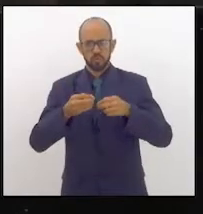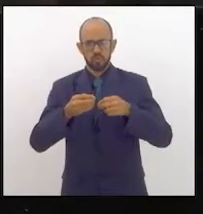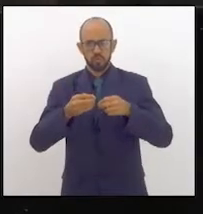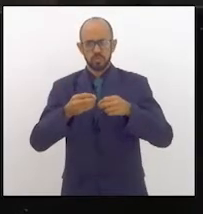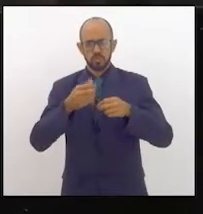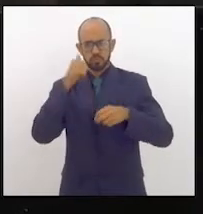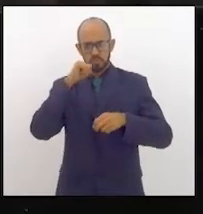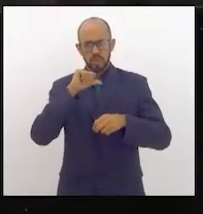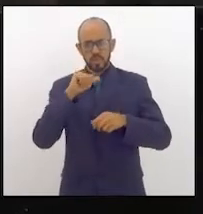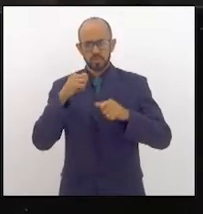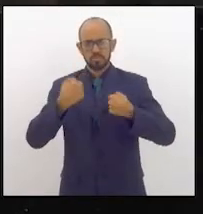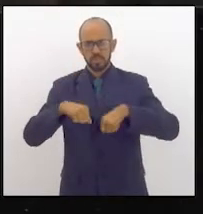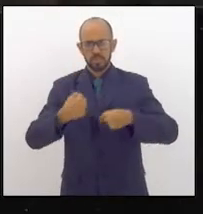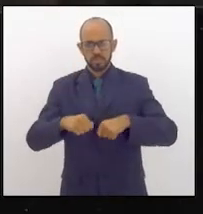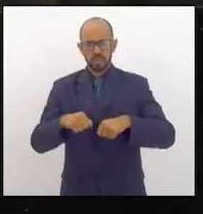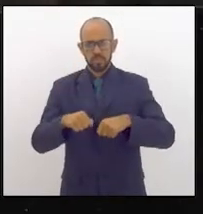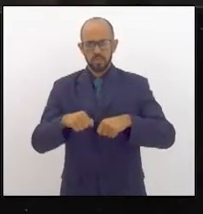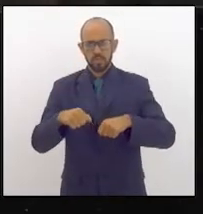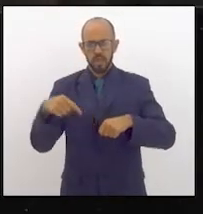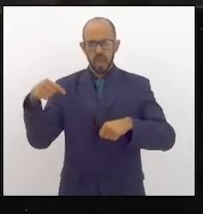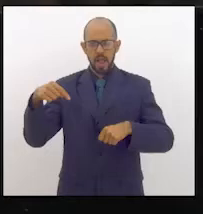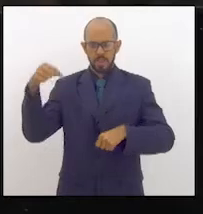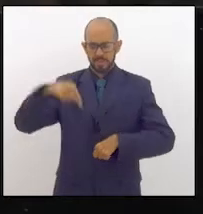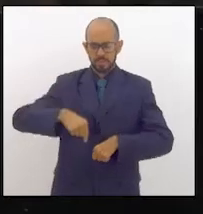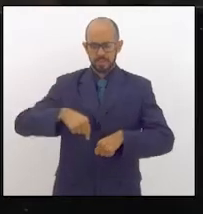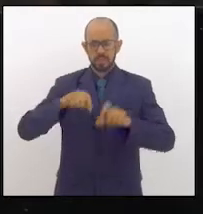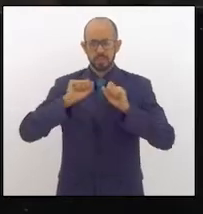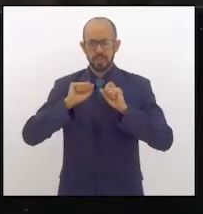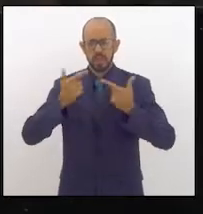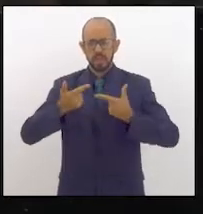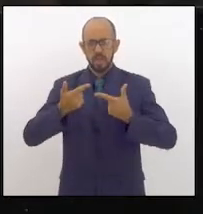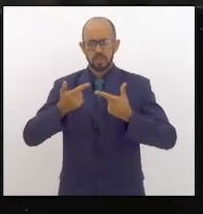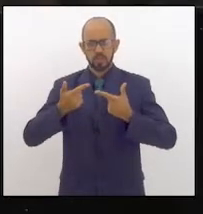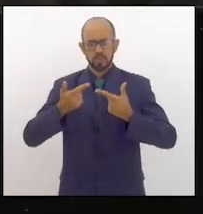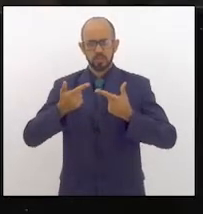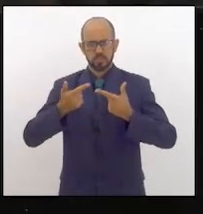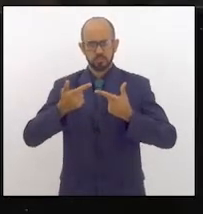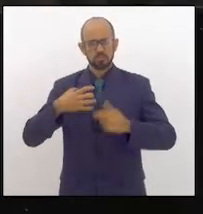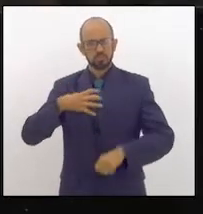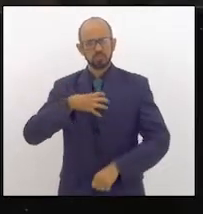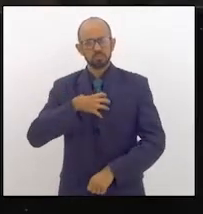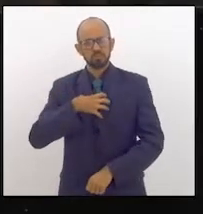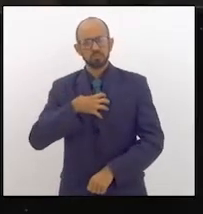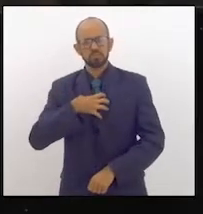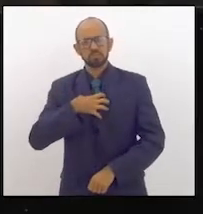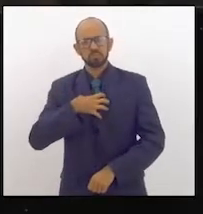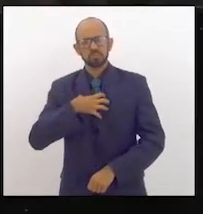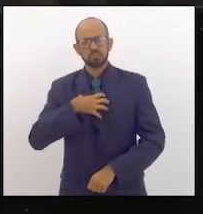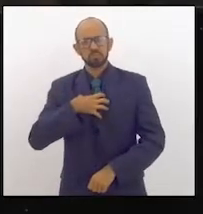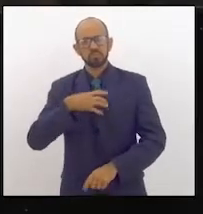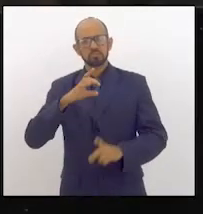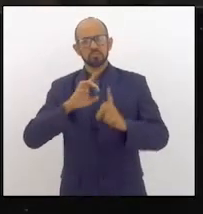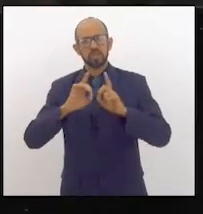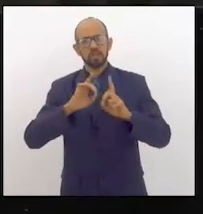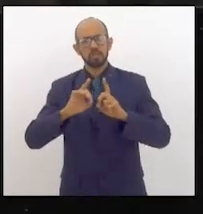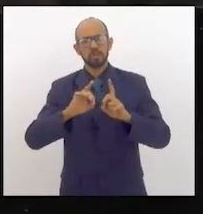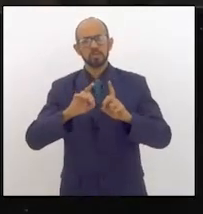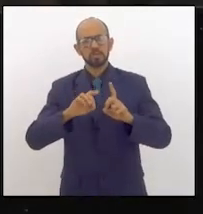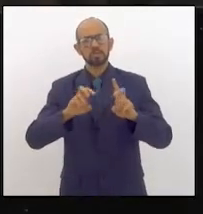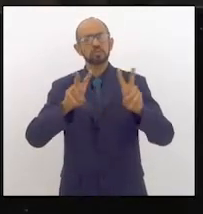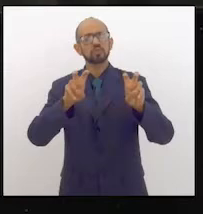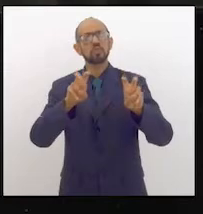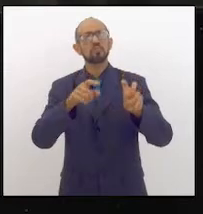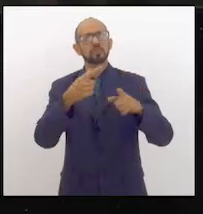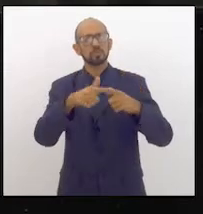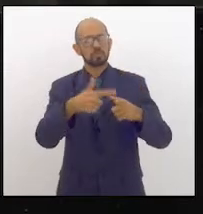mulheres aqui do Parlamento se tocarem para debater sobre essa